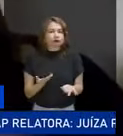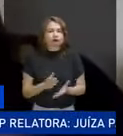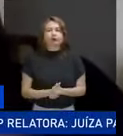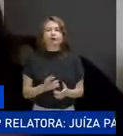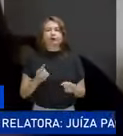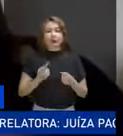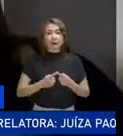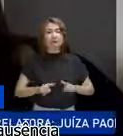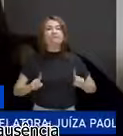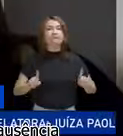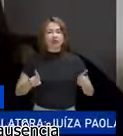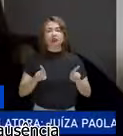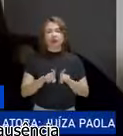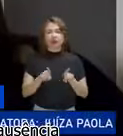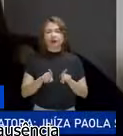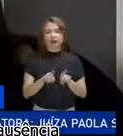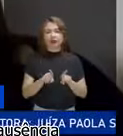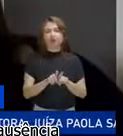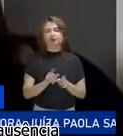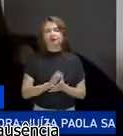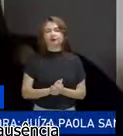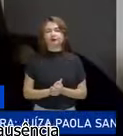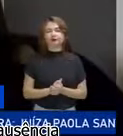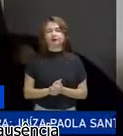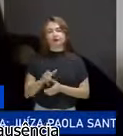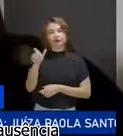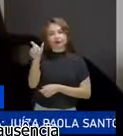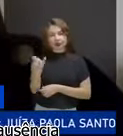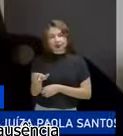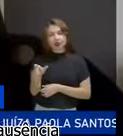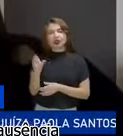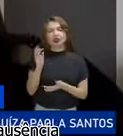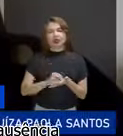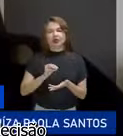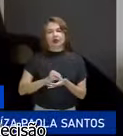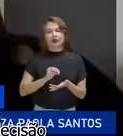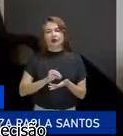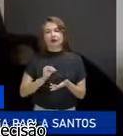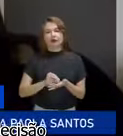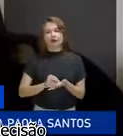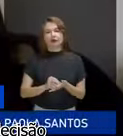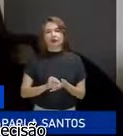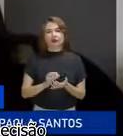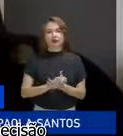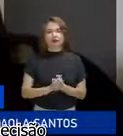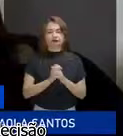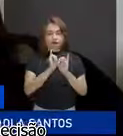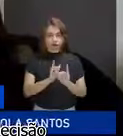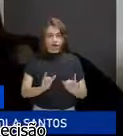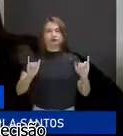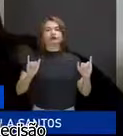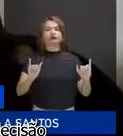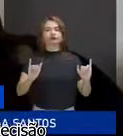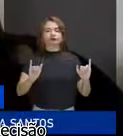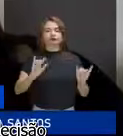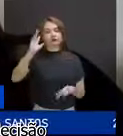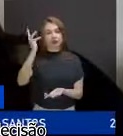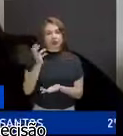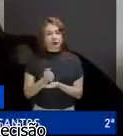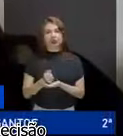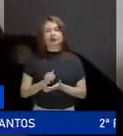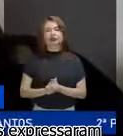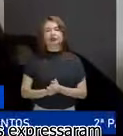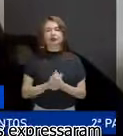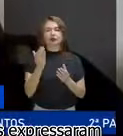obstante, conquanto o embargante lhe alegue a ausência de pronunciamento em relação a essa questão, a decisão agravada, assim como